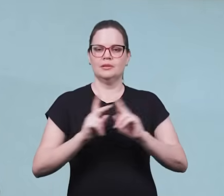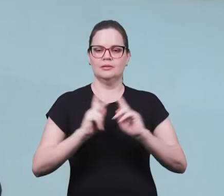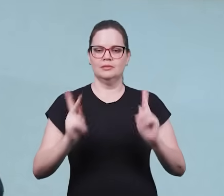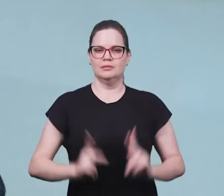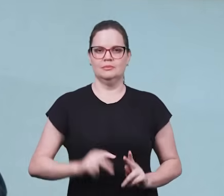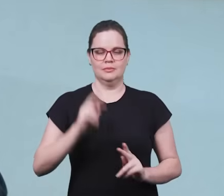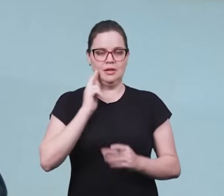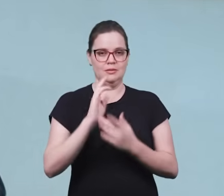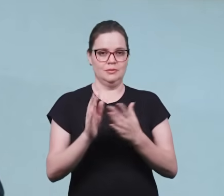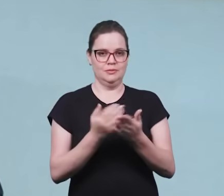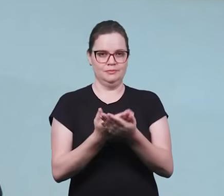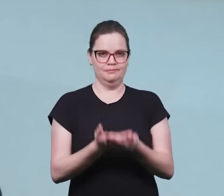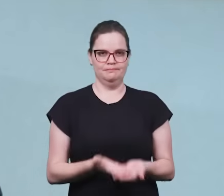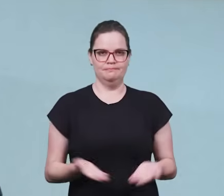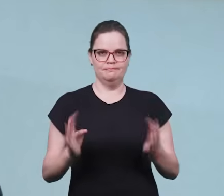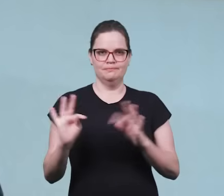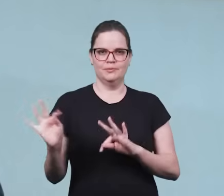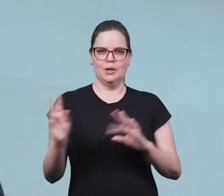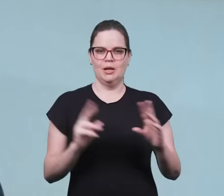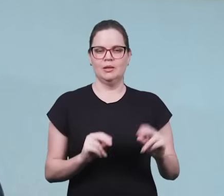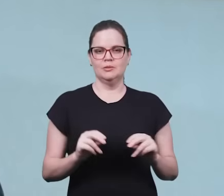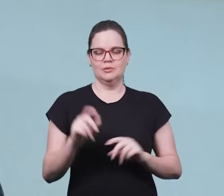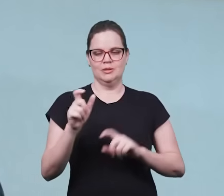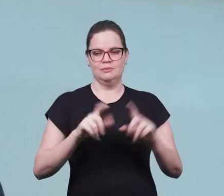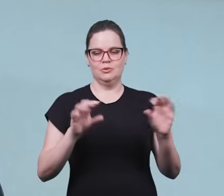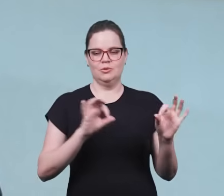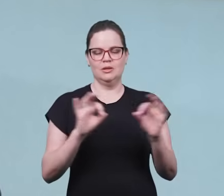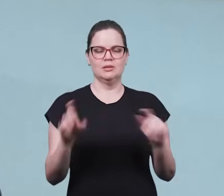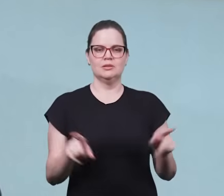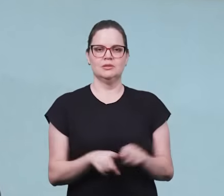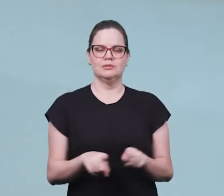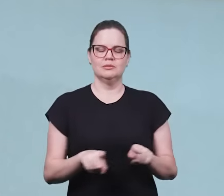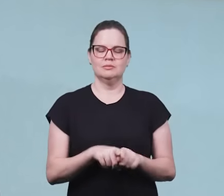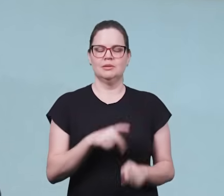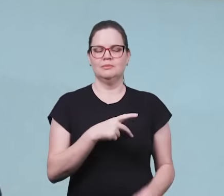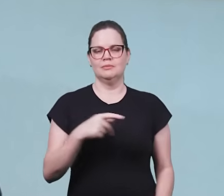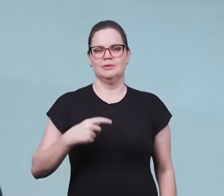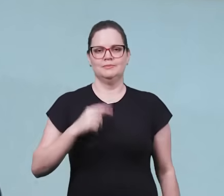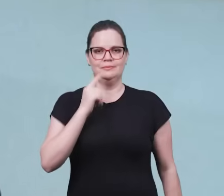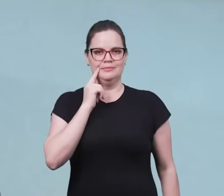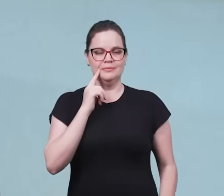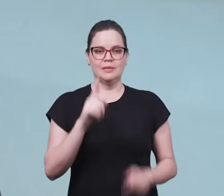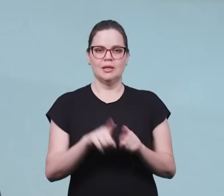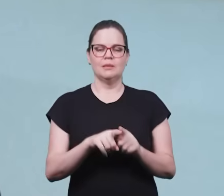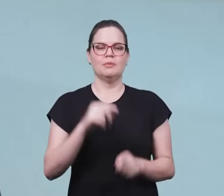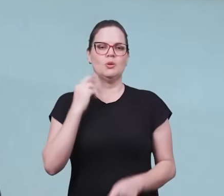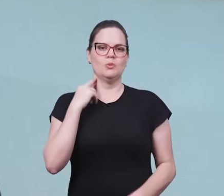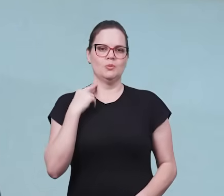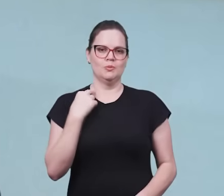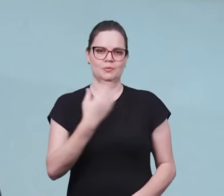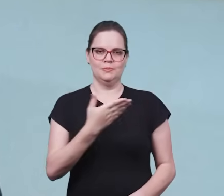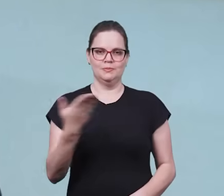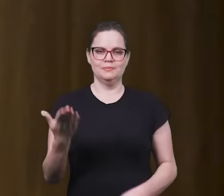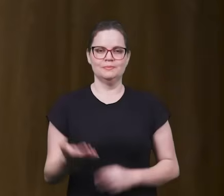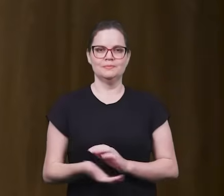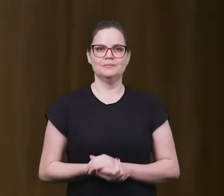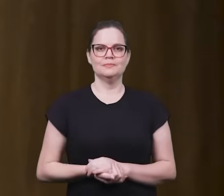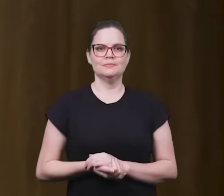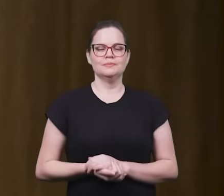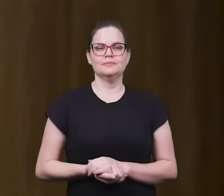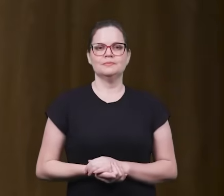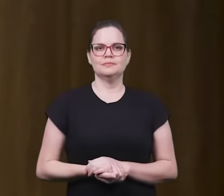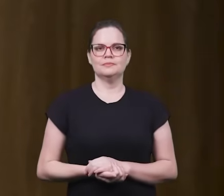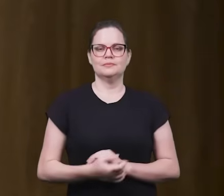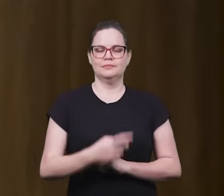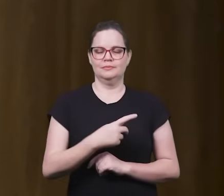Juliano, paz do Senhor, pastor Ronieli, a paz do Senhor a você, que está conosco toda semana no programa Evangelhos.